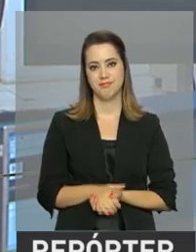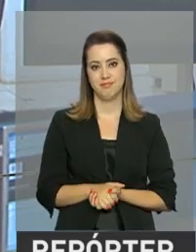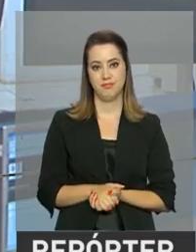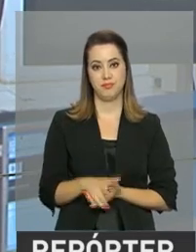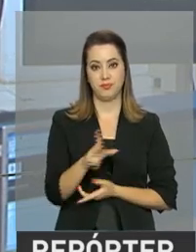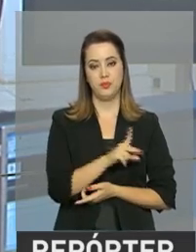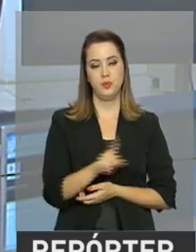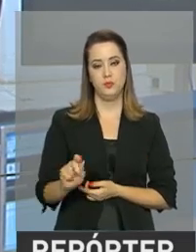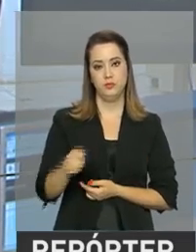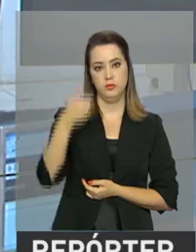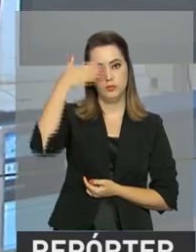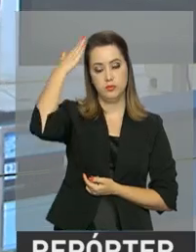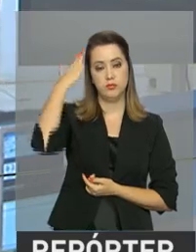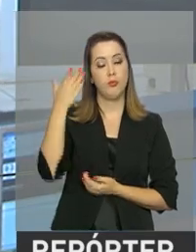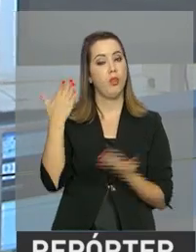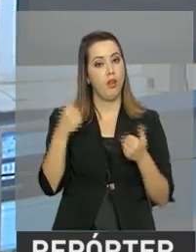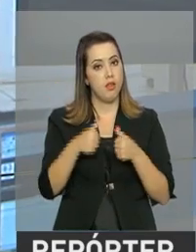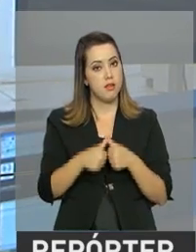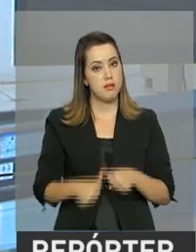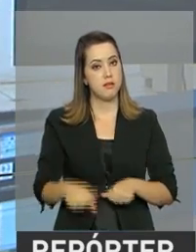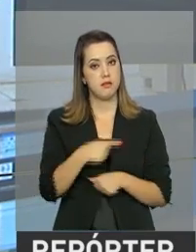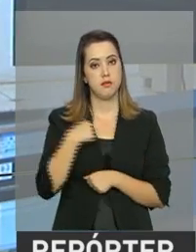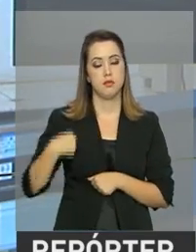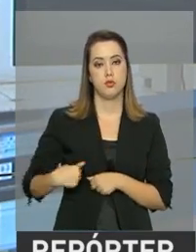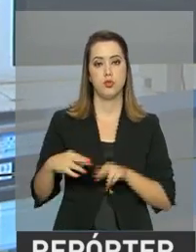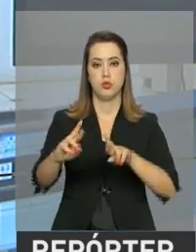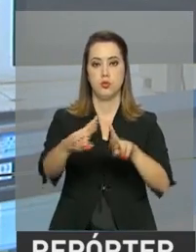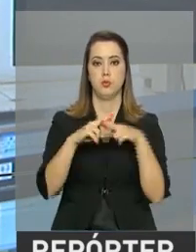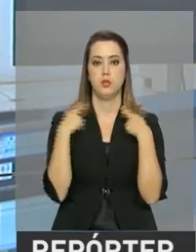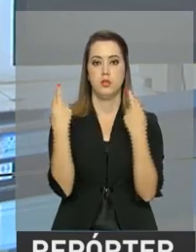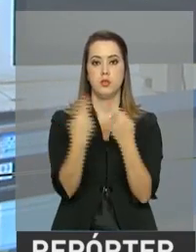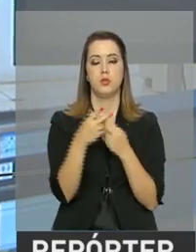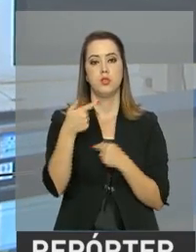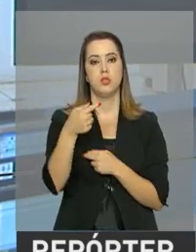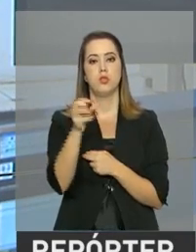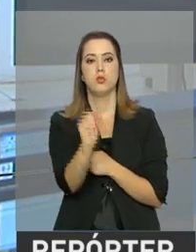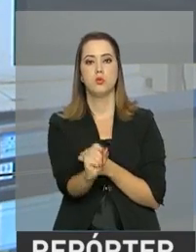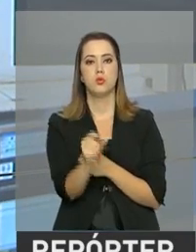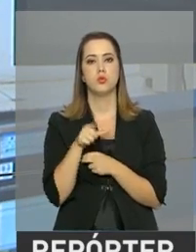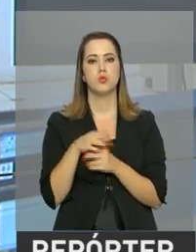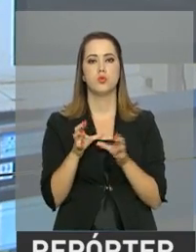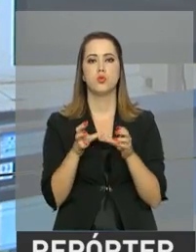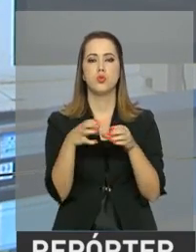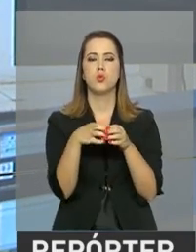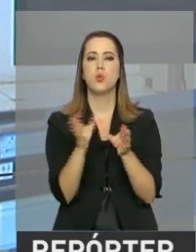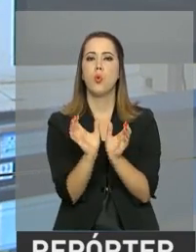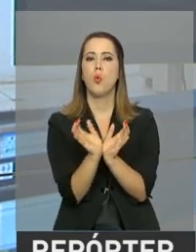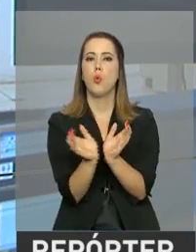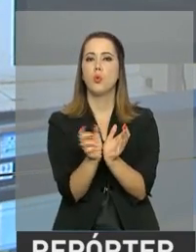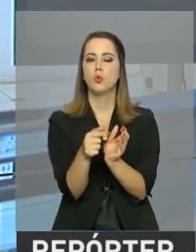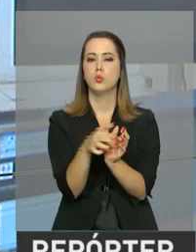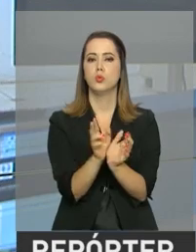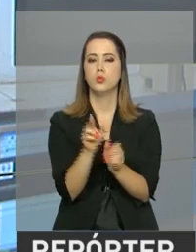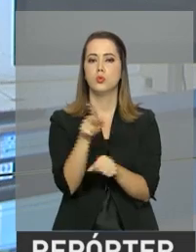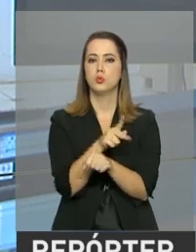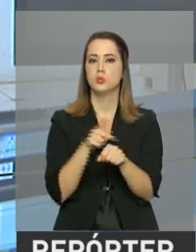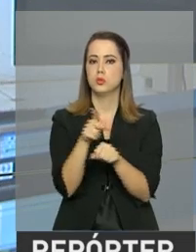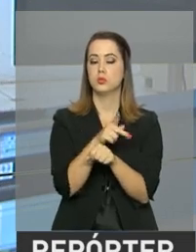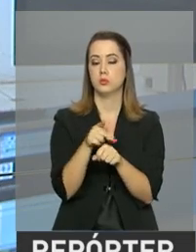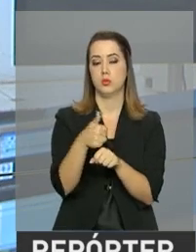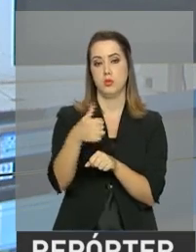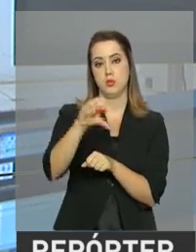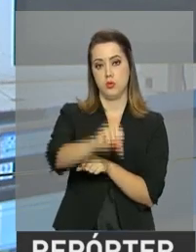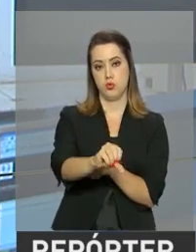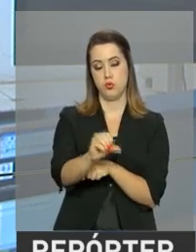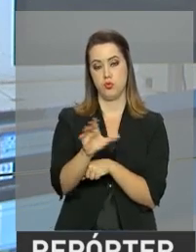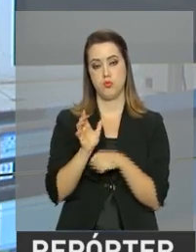O presidente Michel Temer está na China para a reunião de cúpula do G20, o grupo das 19 maiores economias do mundo e a União Europeia. Lá